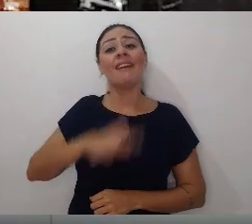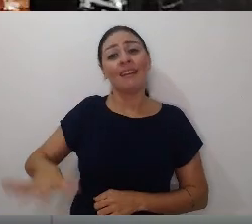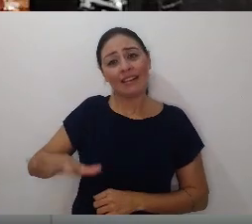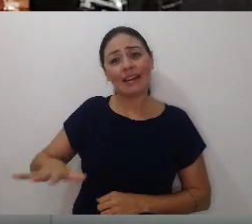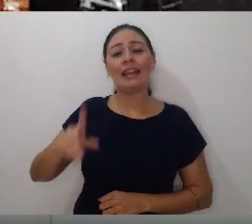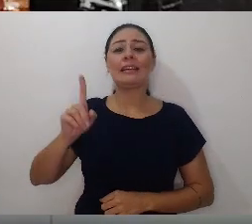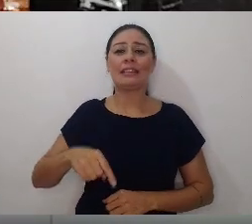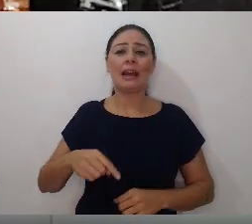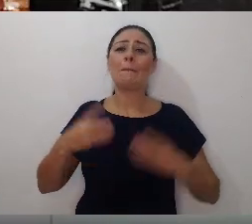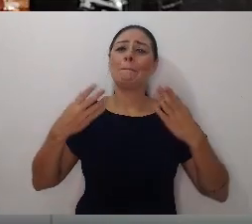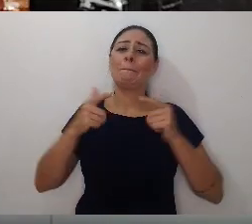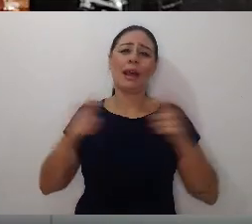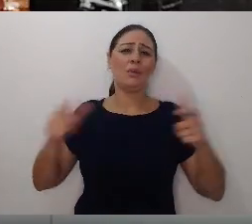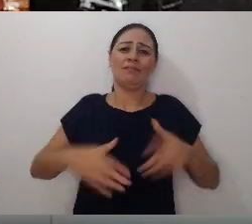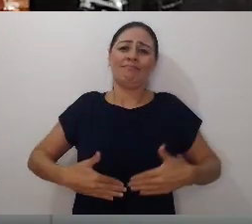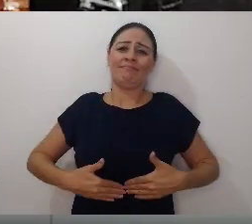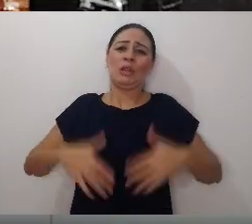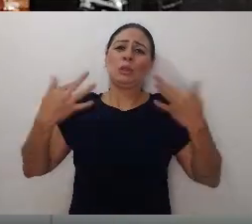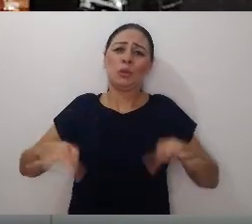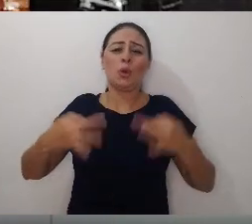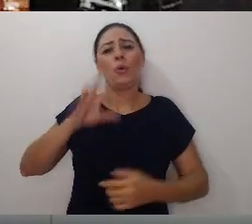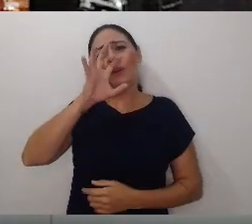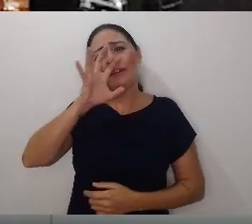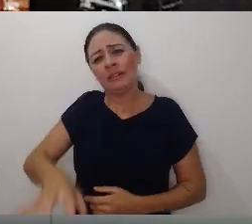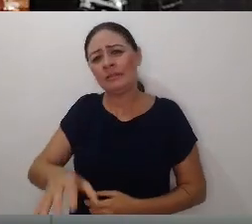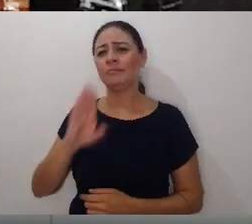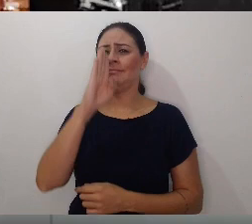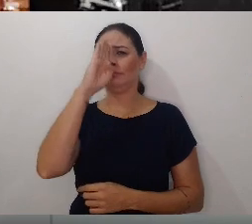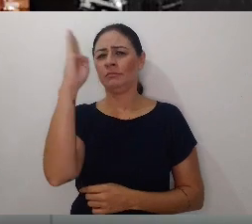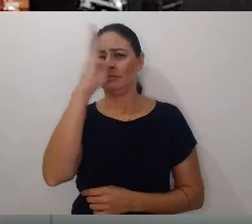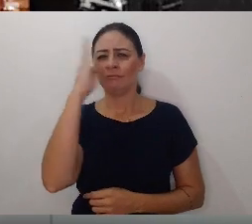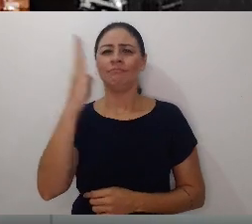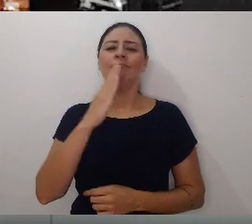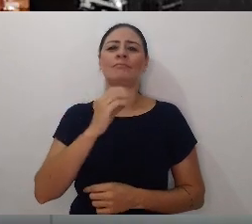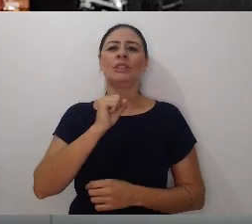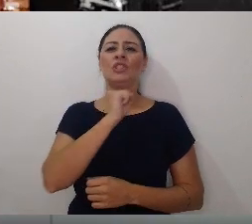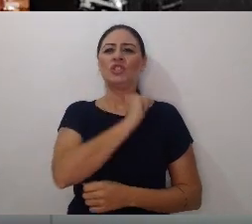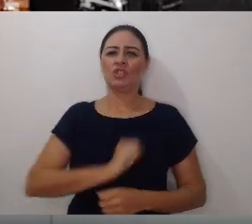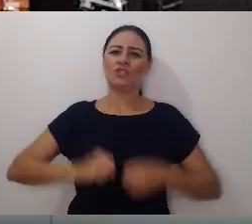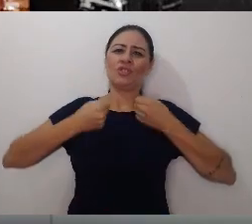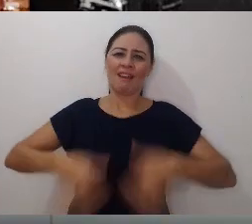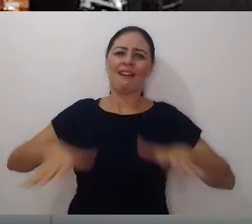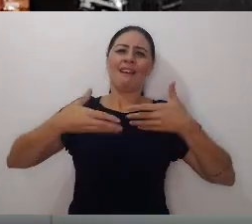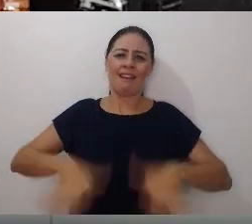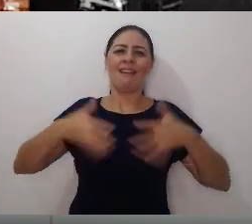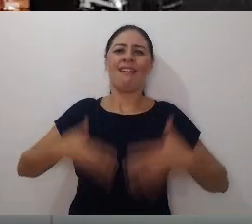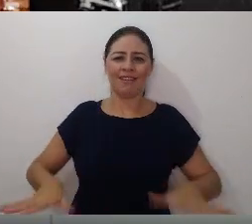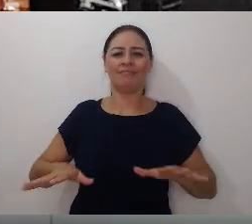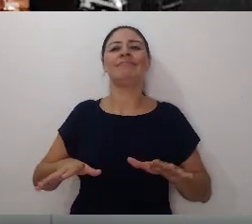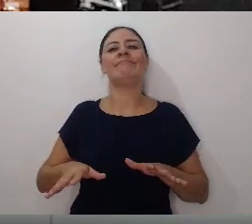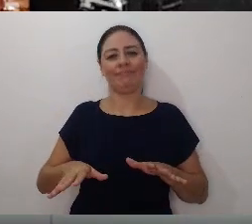sintomas da Covid. E em crianças pequenas, é muito gastrointestinal. É mais um vômito, uma náusea,